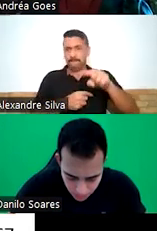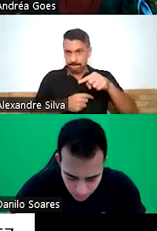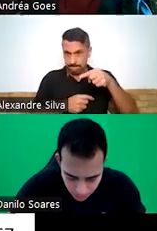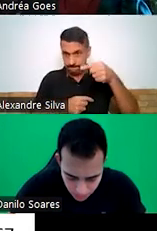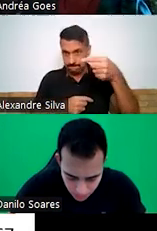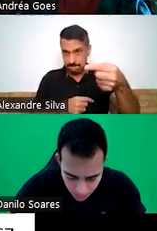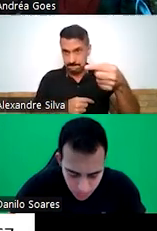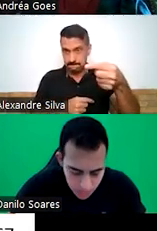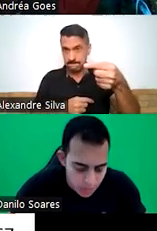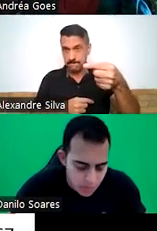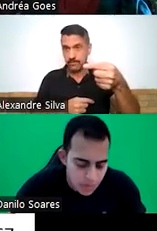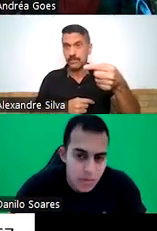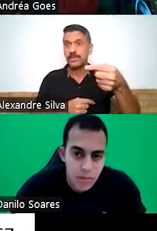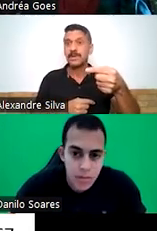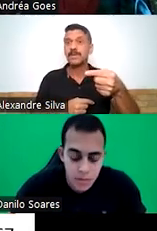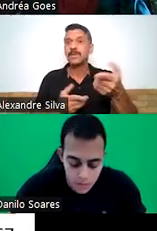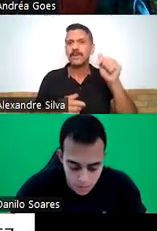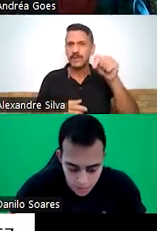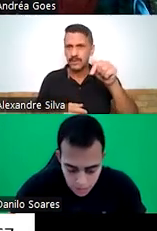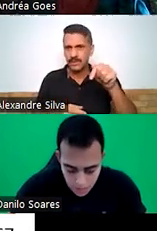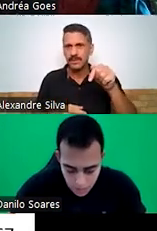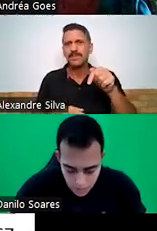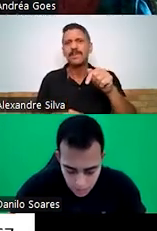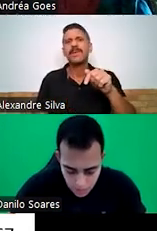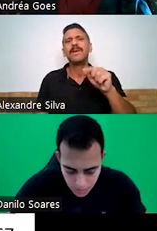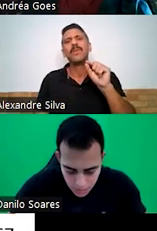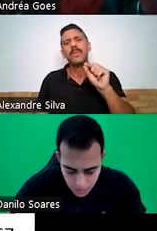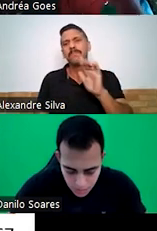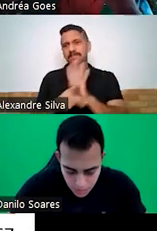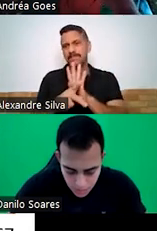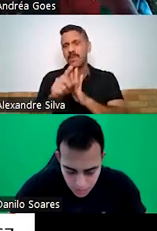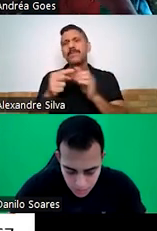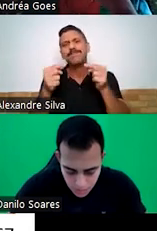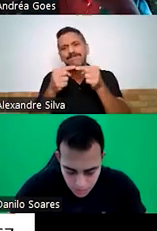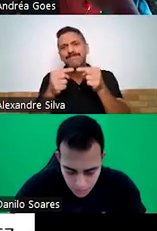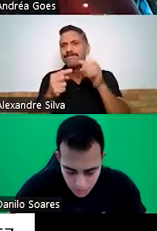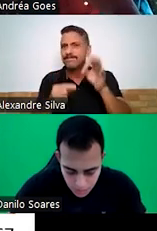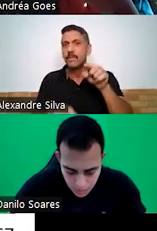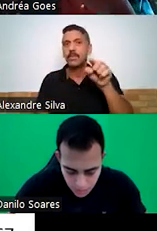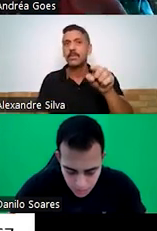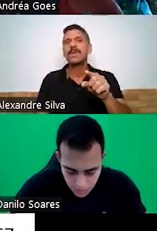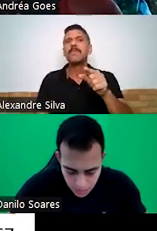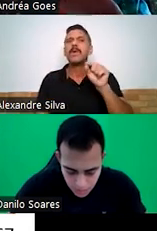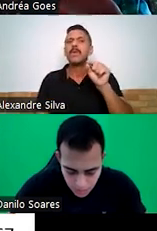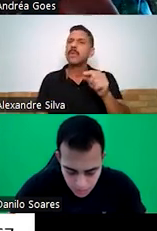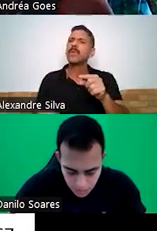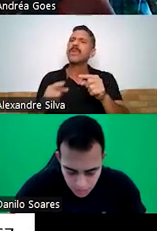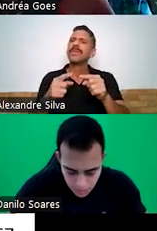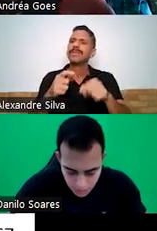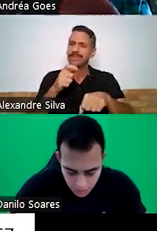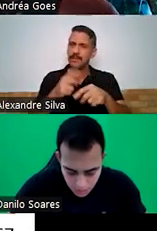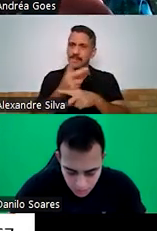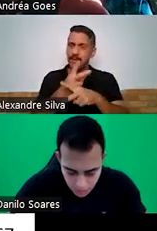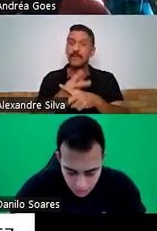para esse daqui como heredograma, então eu achei que depois do Tempo e o Vento tinha que ser os 100